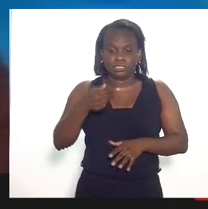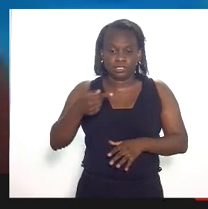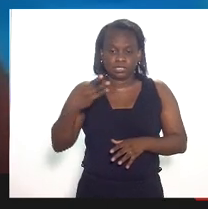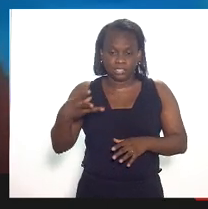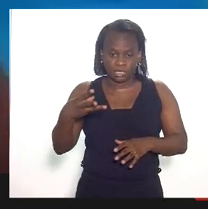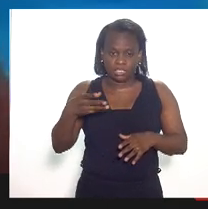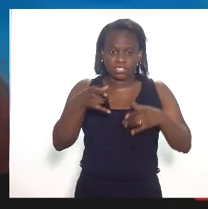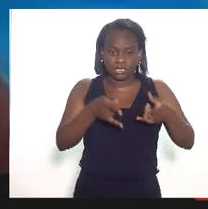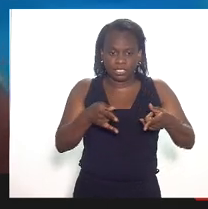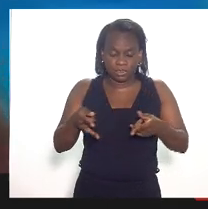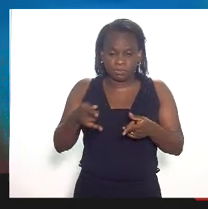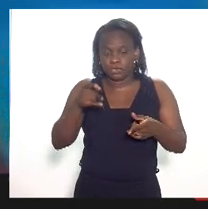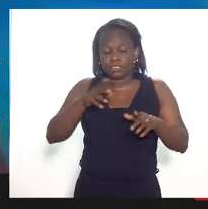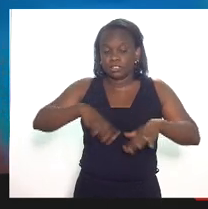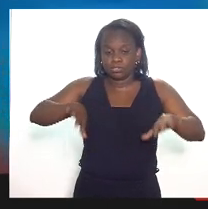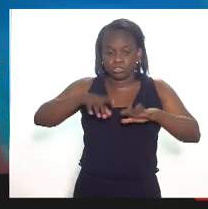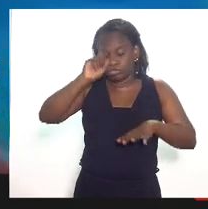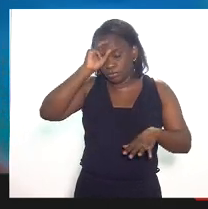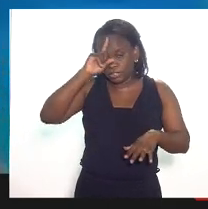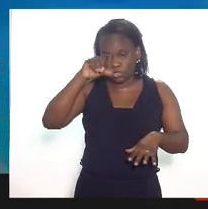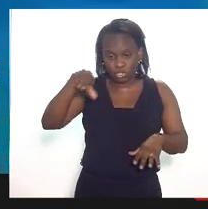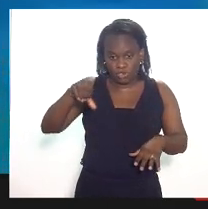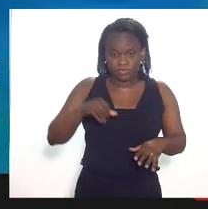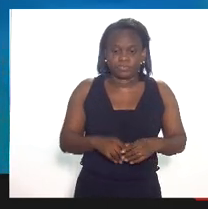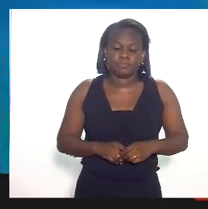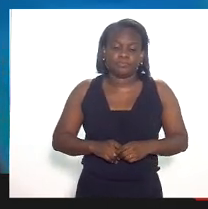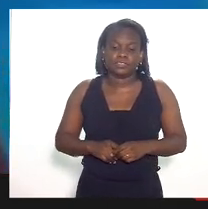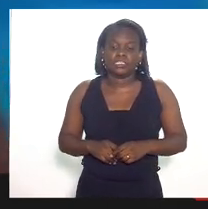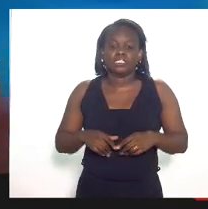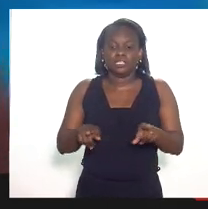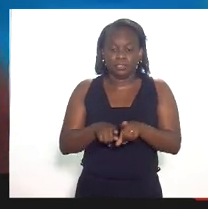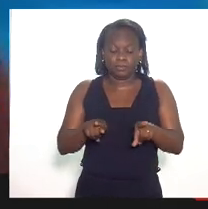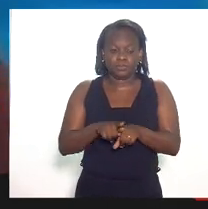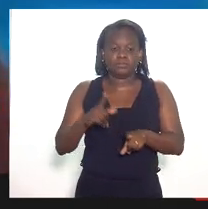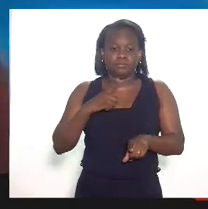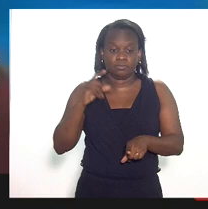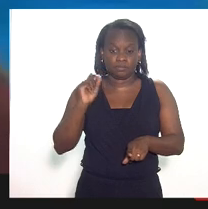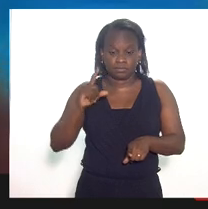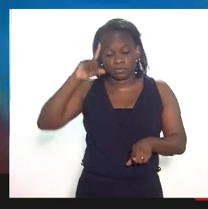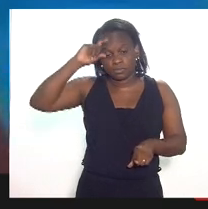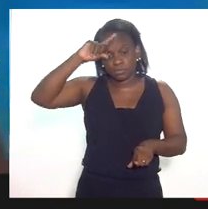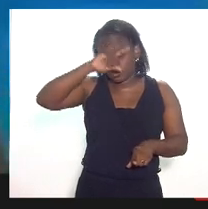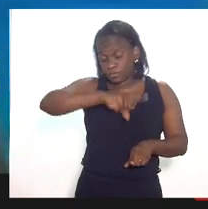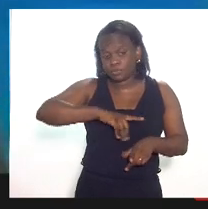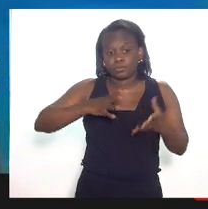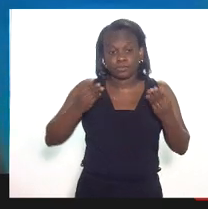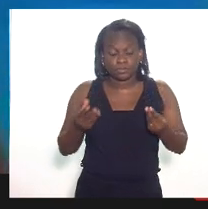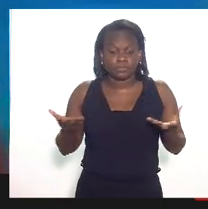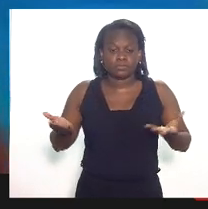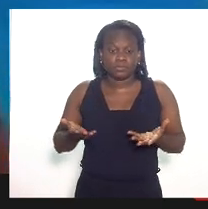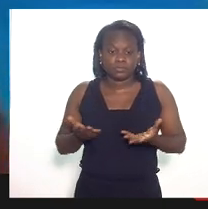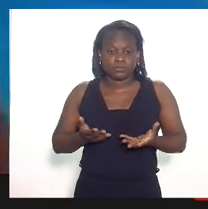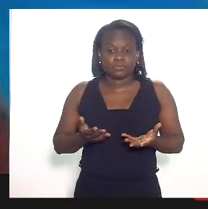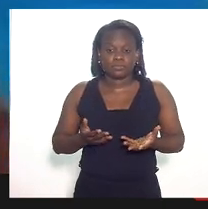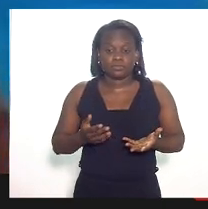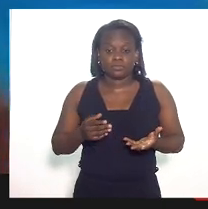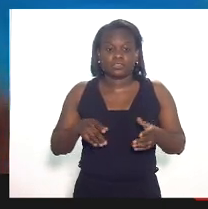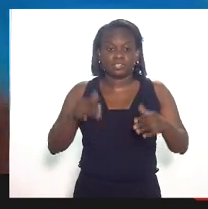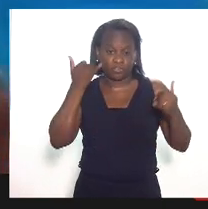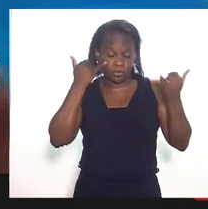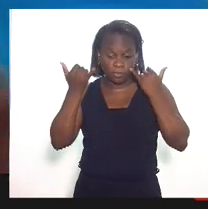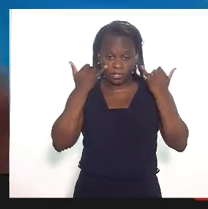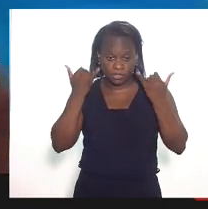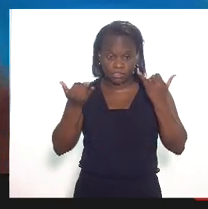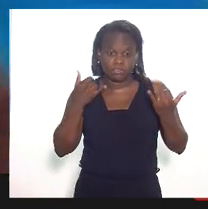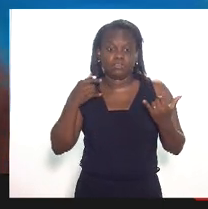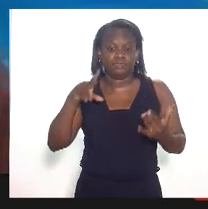773 unidades federais que estão nessa situação. Temos ainda uma dificuldade enorme hoje, e as informações que